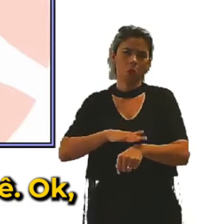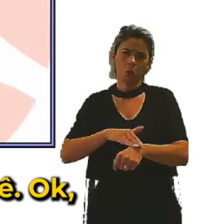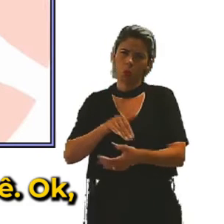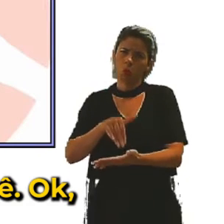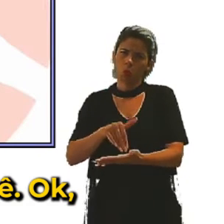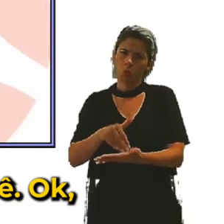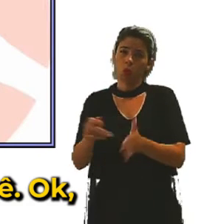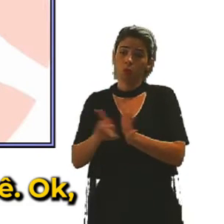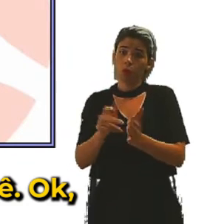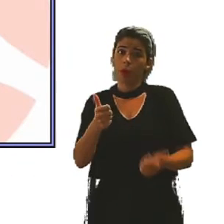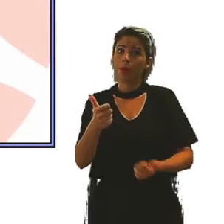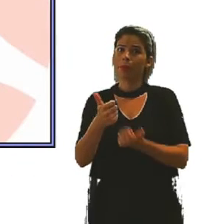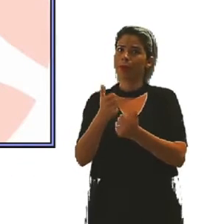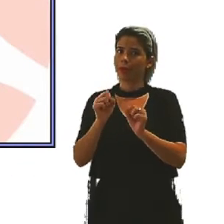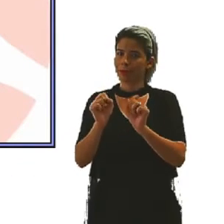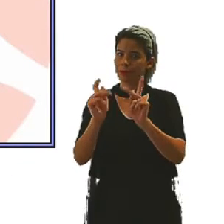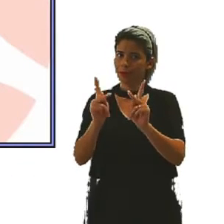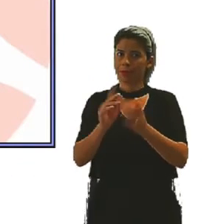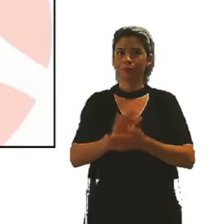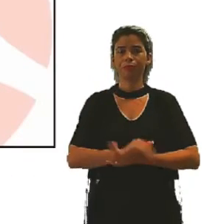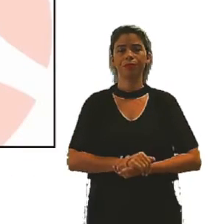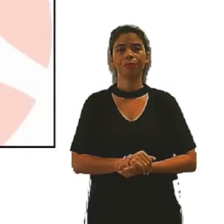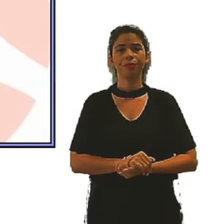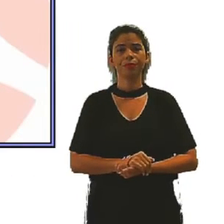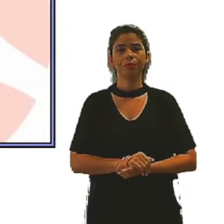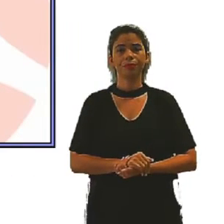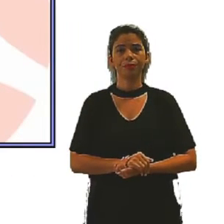para auxiliar você, ok?